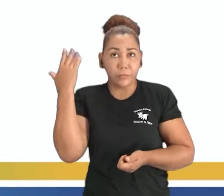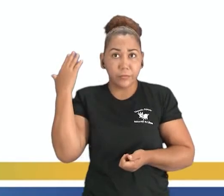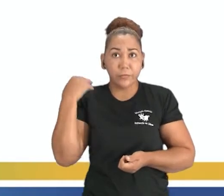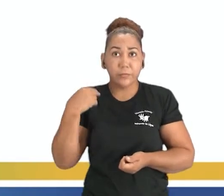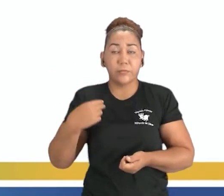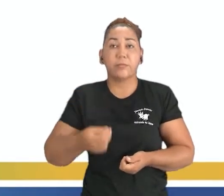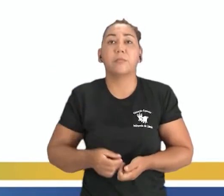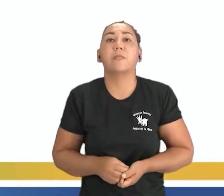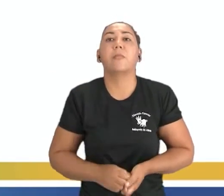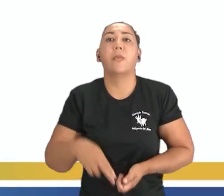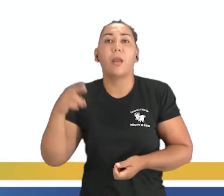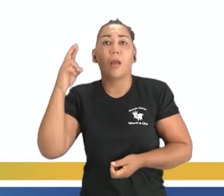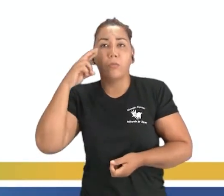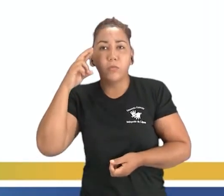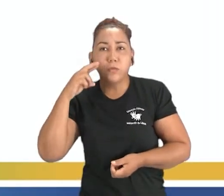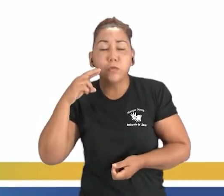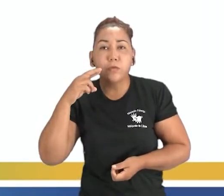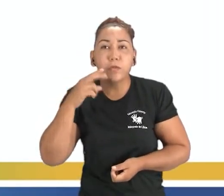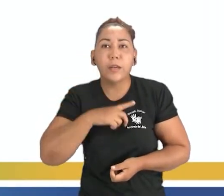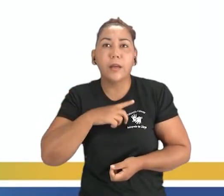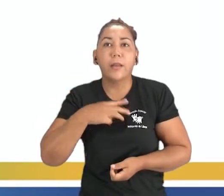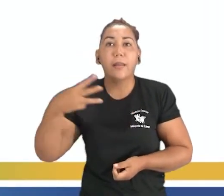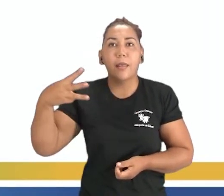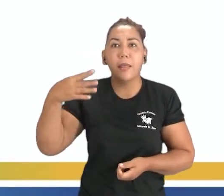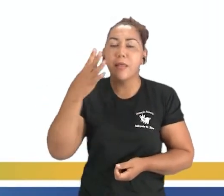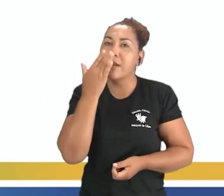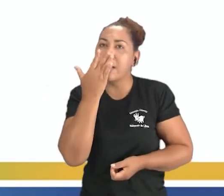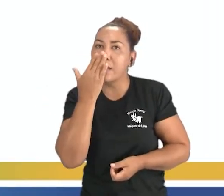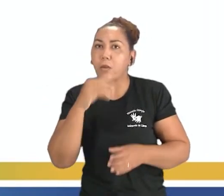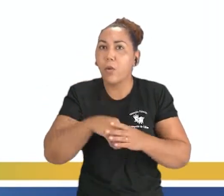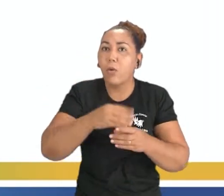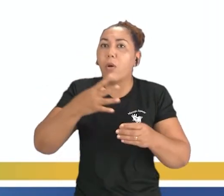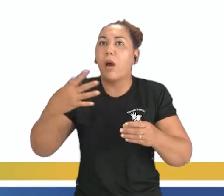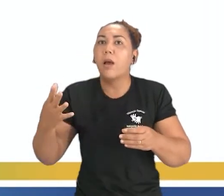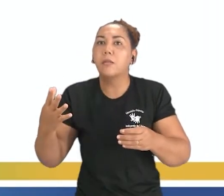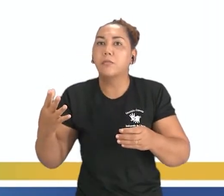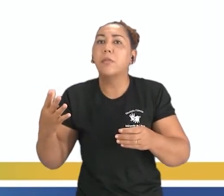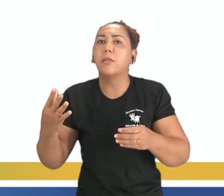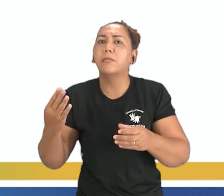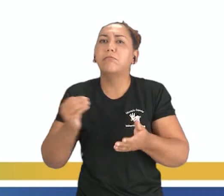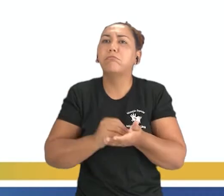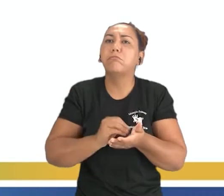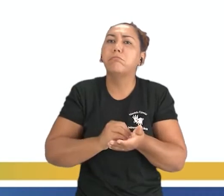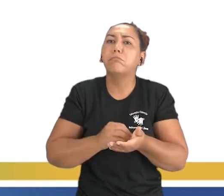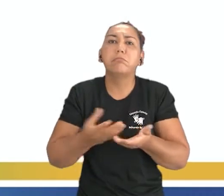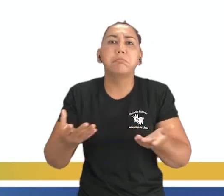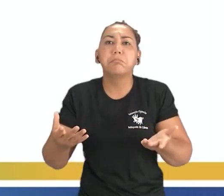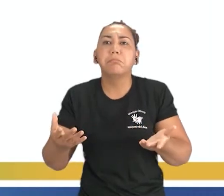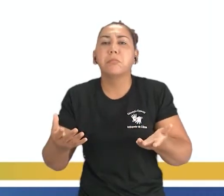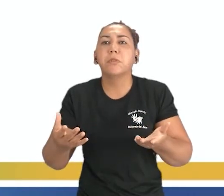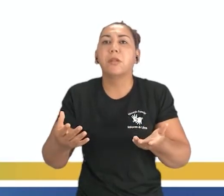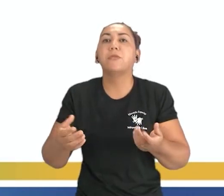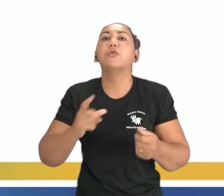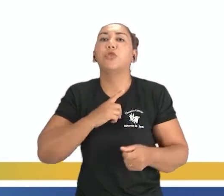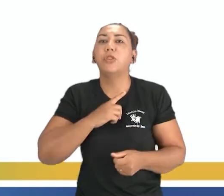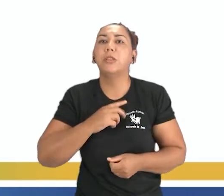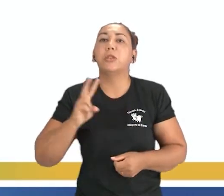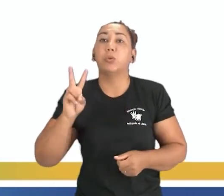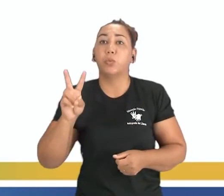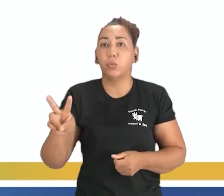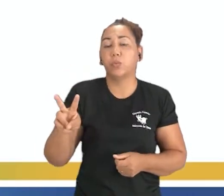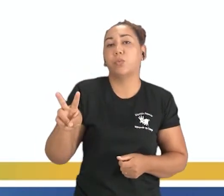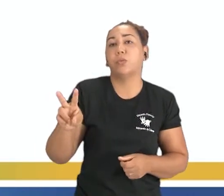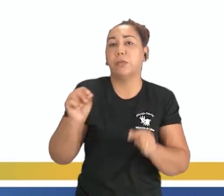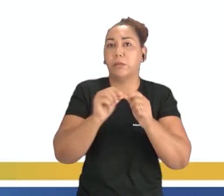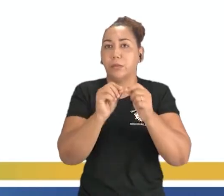que quando nós tínhamos 3 possibilidades para a cor externa, nos sobravam apenas 2 possibilidades para o círculo,